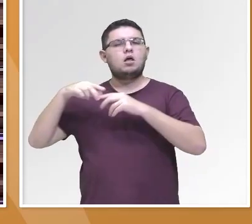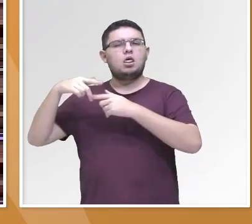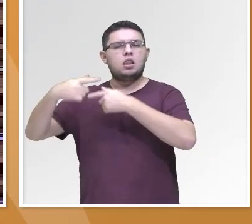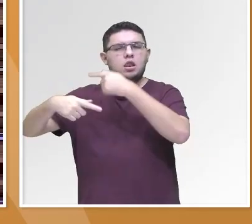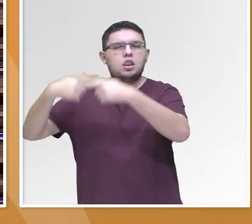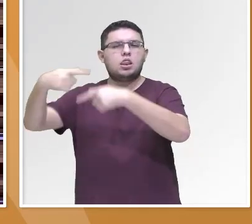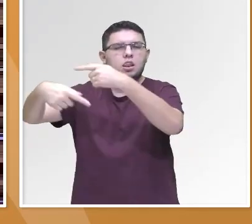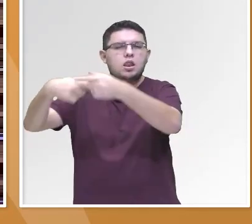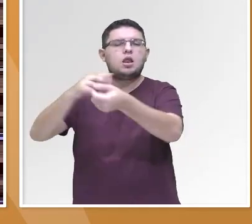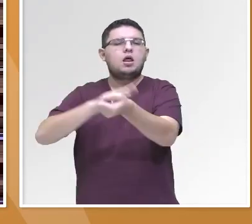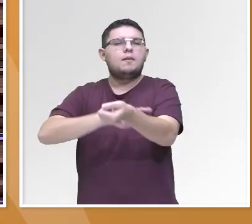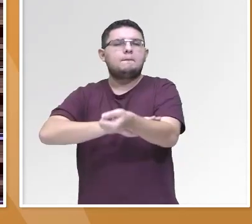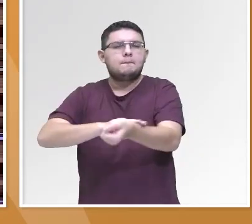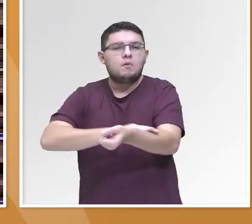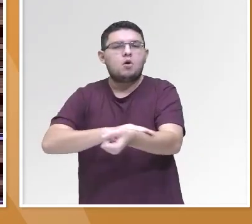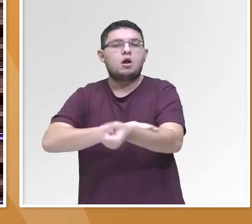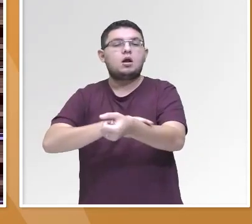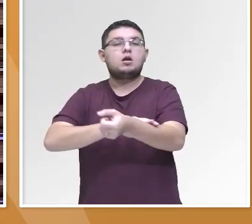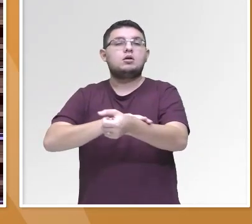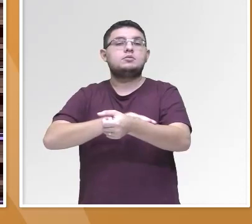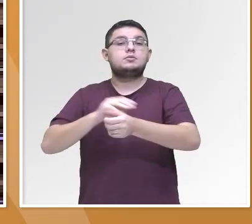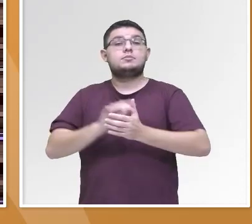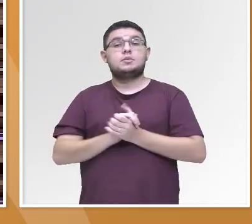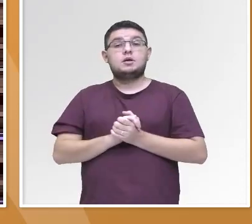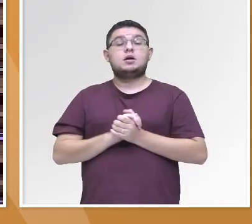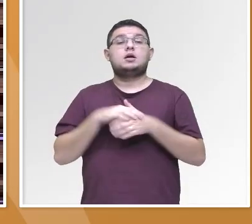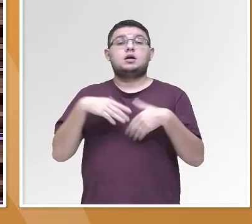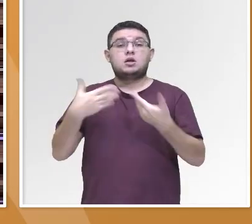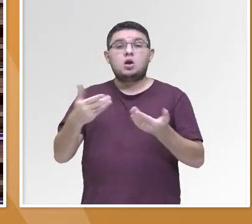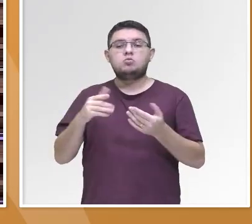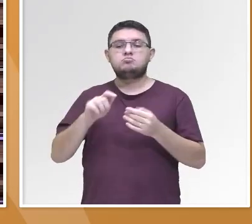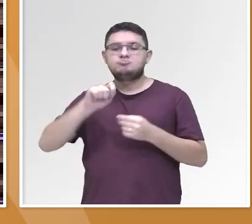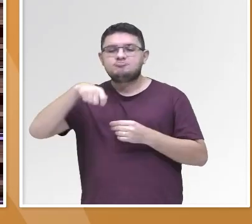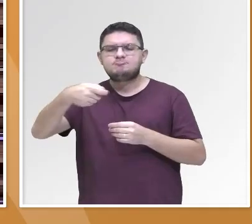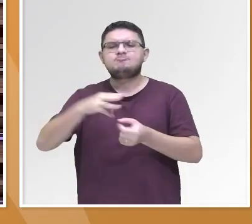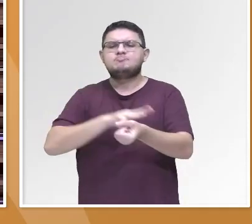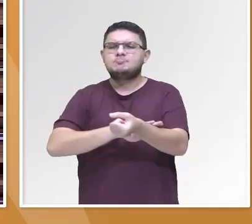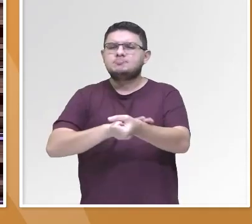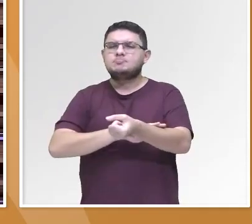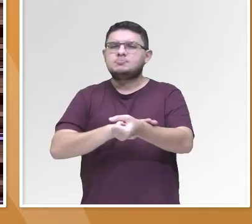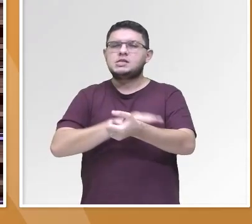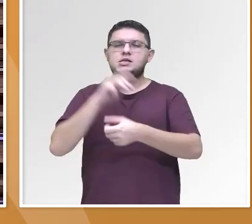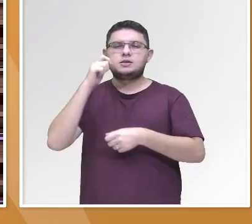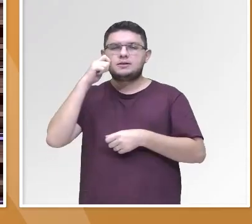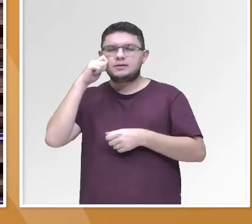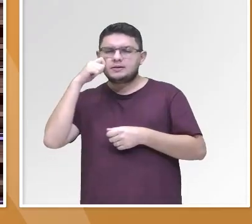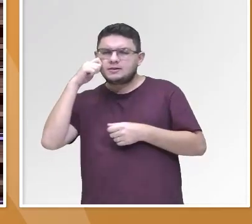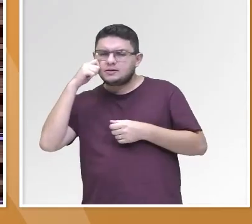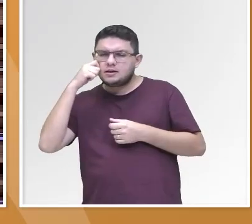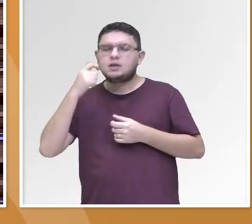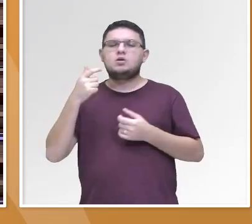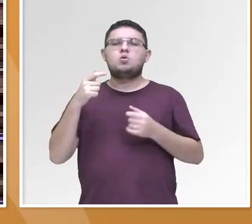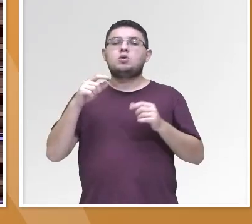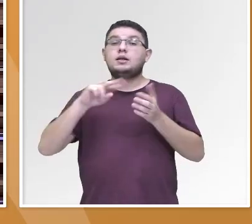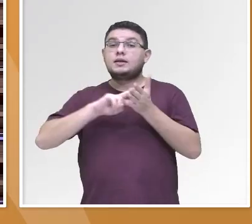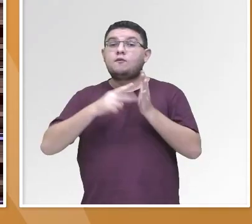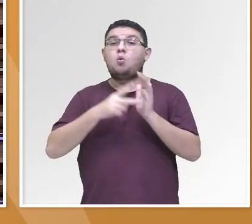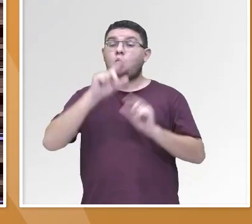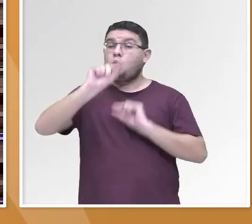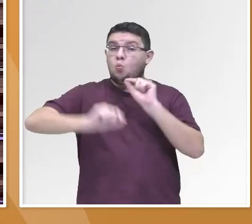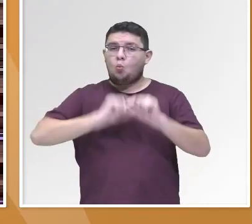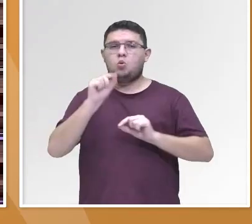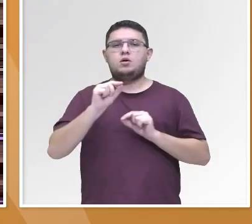escravos. Então, tanto teorias científicas que defendiam aí uma natureza biológica diferente do negro, a gente sabe que isso não é